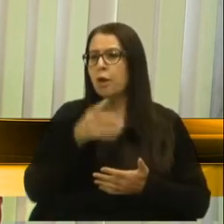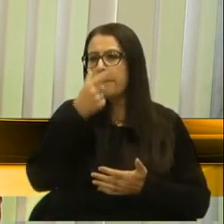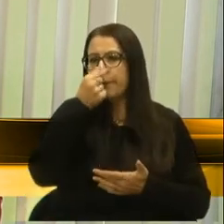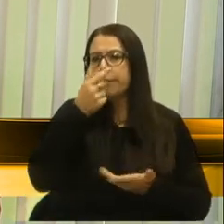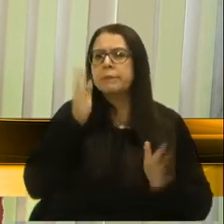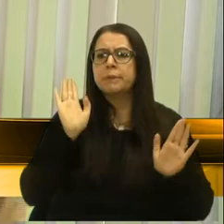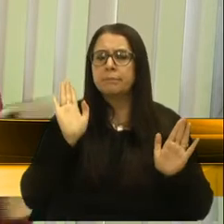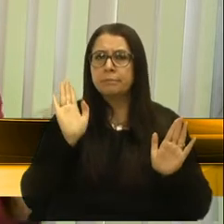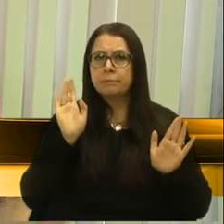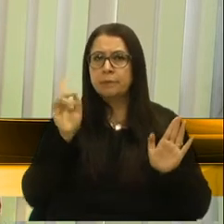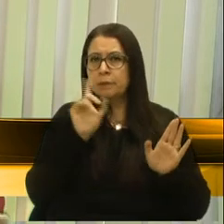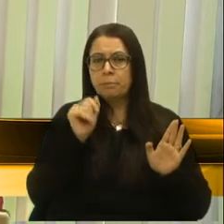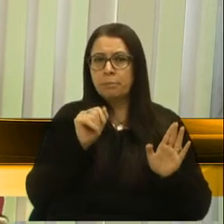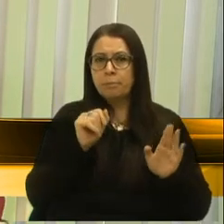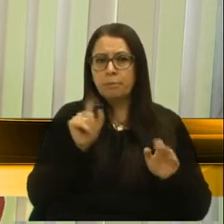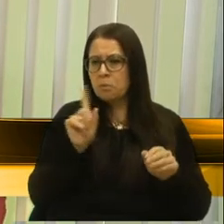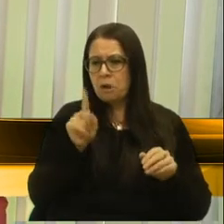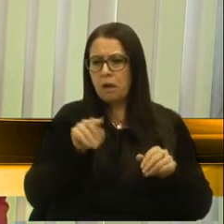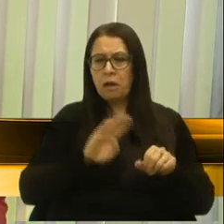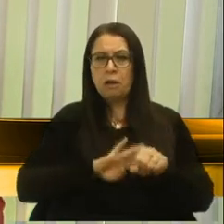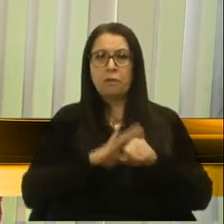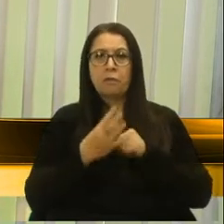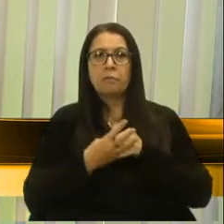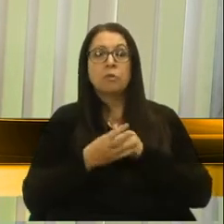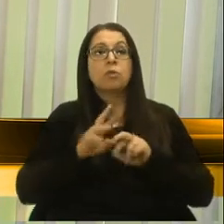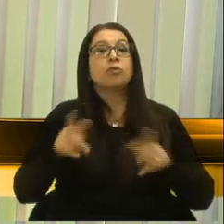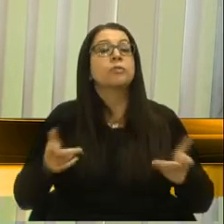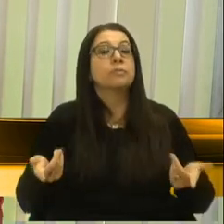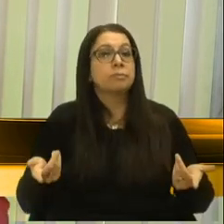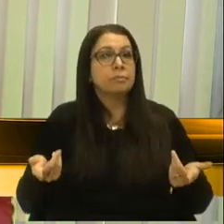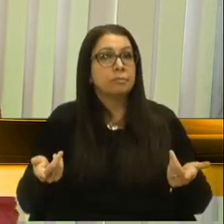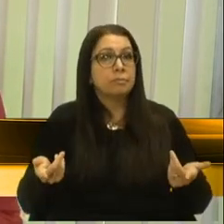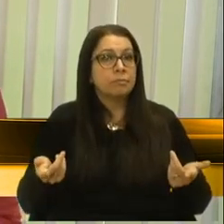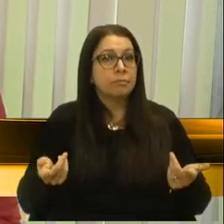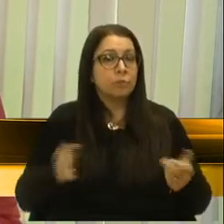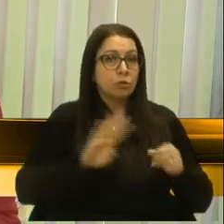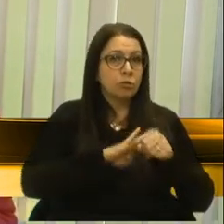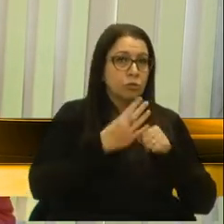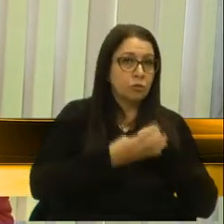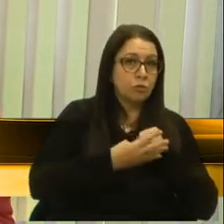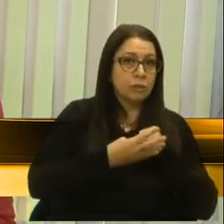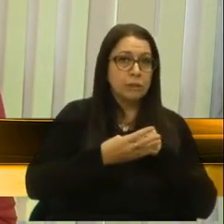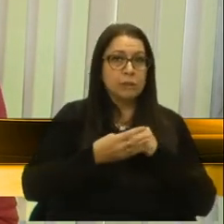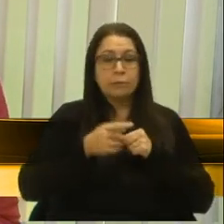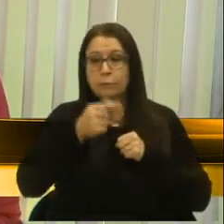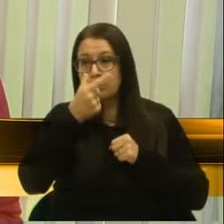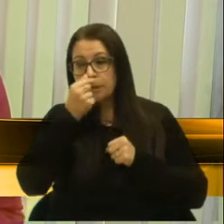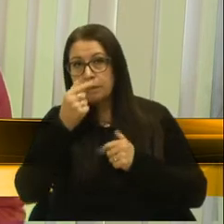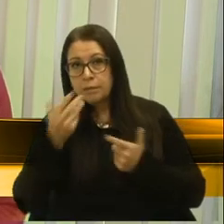gripezinha, não deve ser Covid. Mas qual que é a diferença de um Covid com sintoma leve para uma